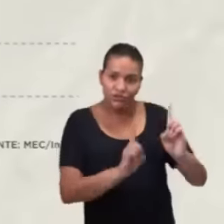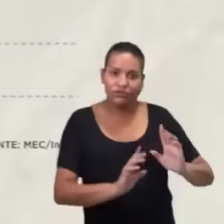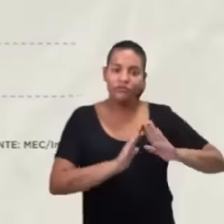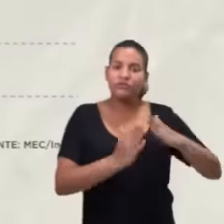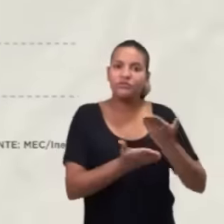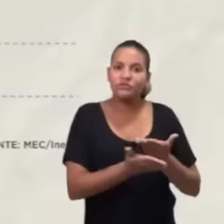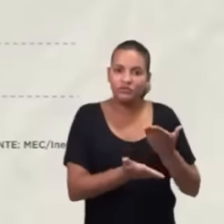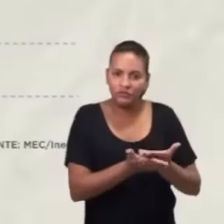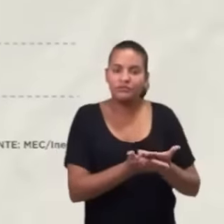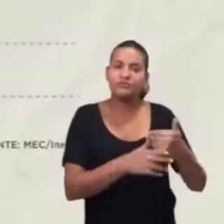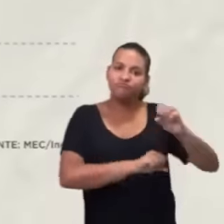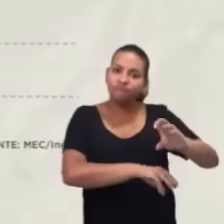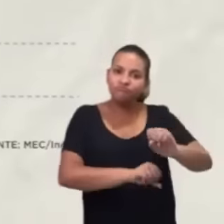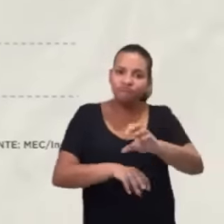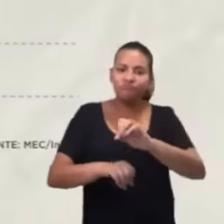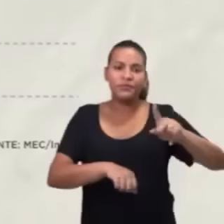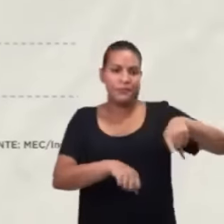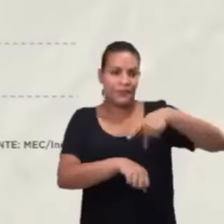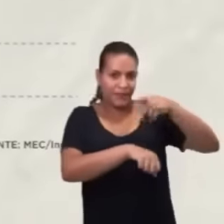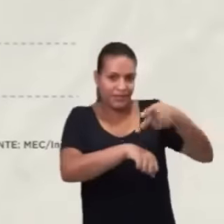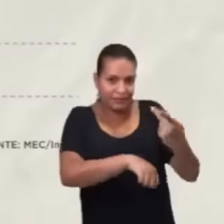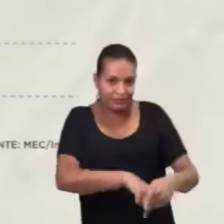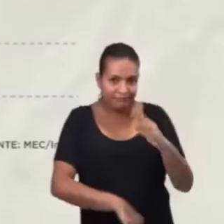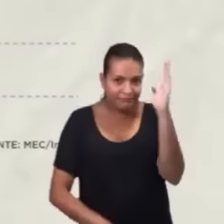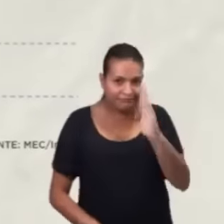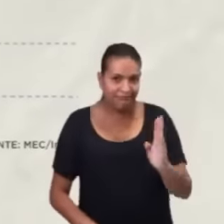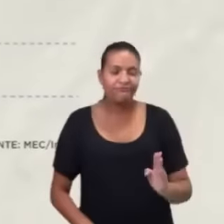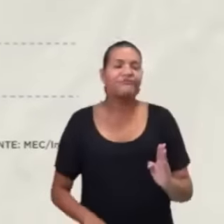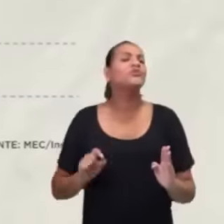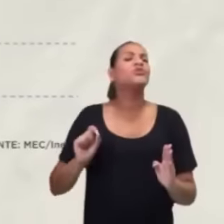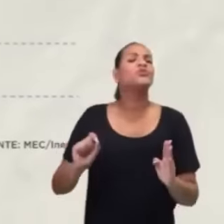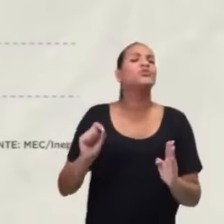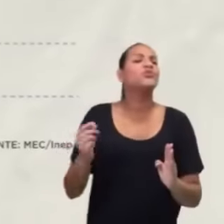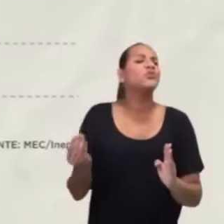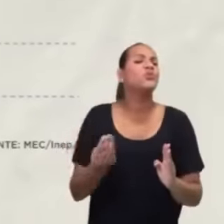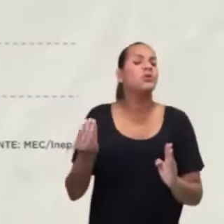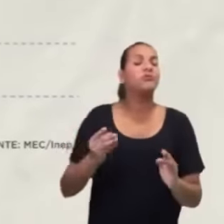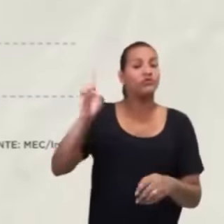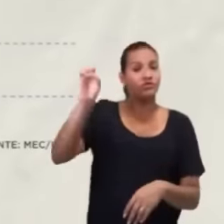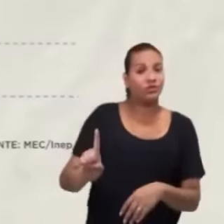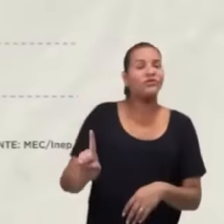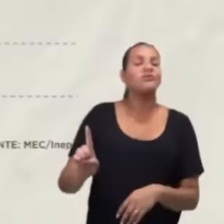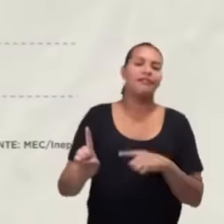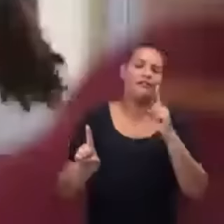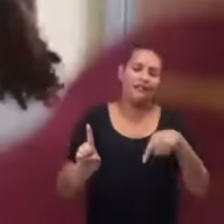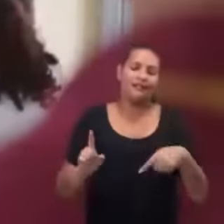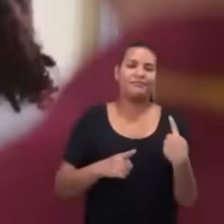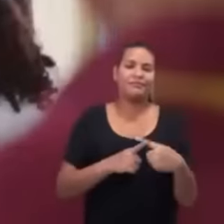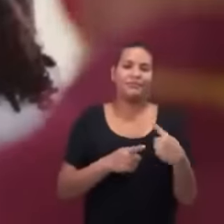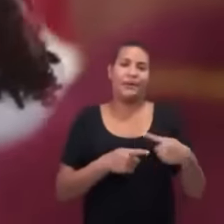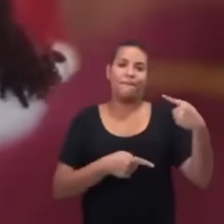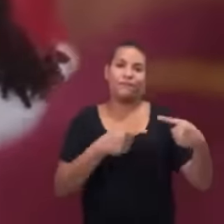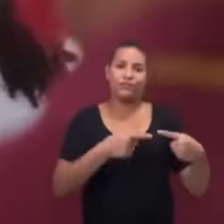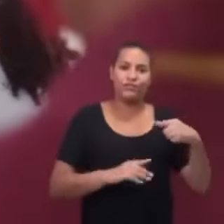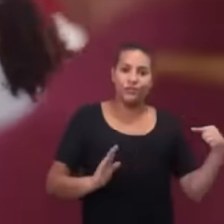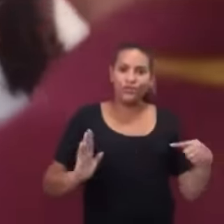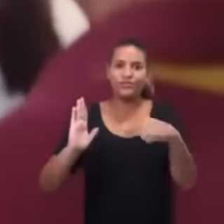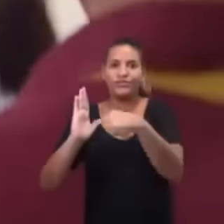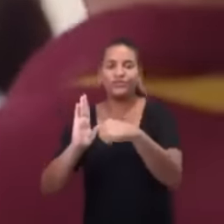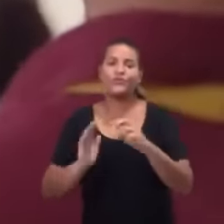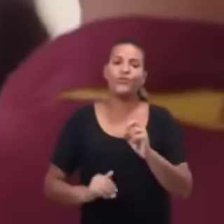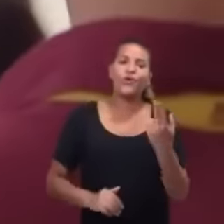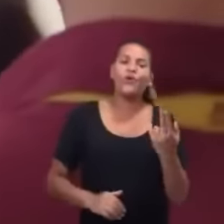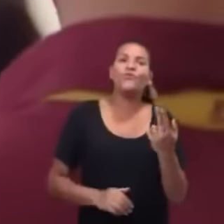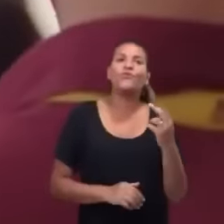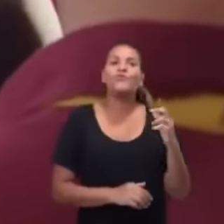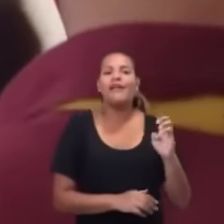de ensino do país chegaram ao cargo por indicação ou escolha da gestão. O problema da seleção feita